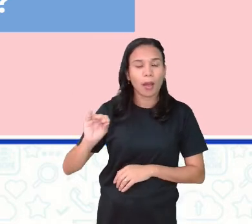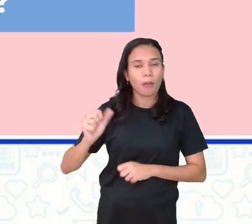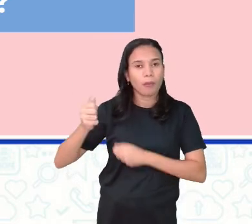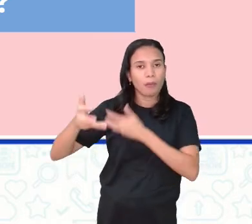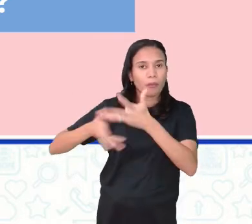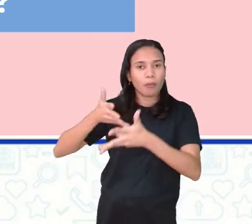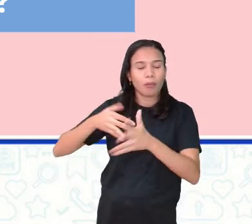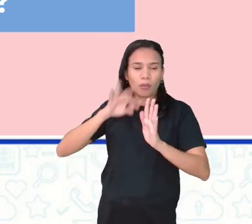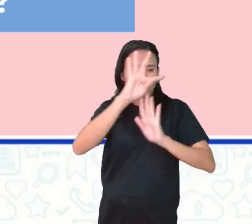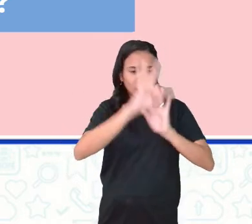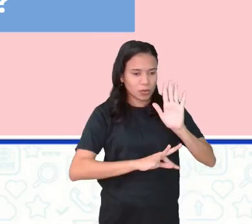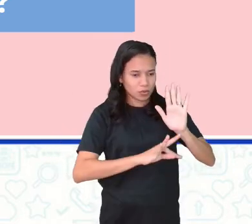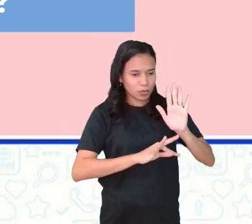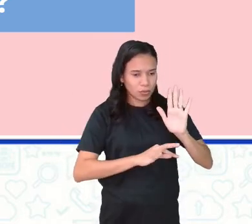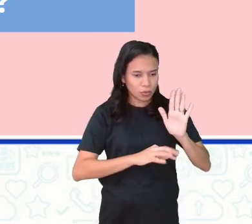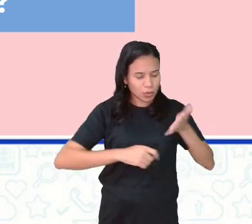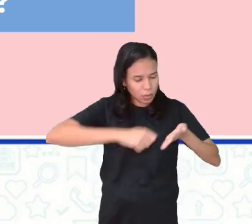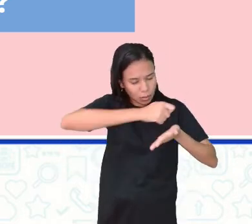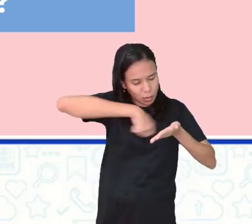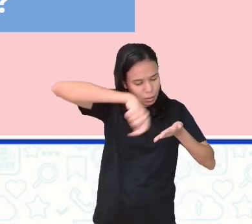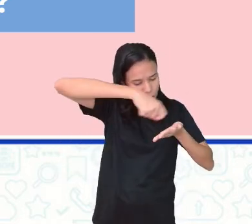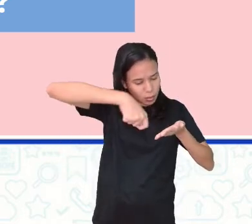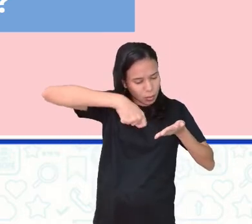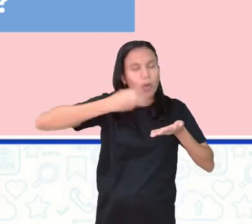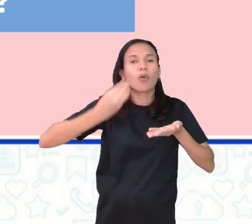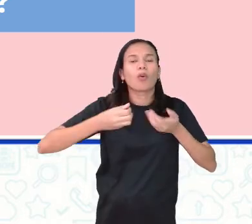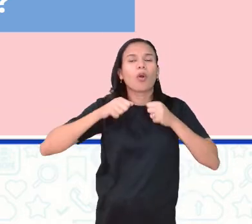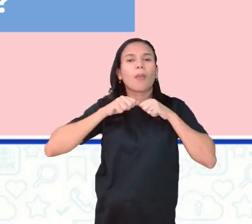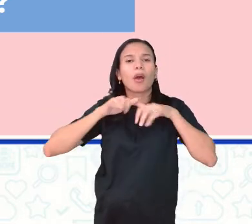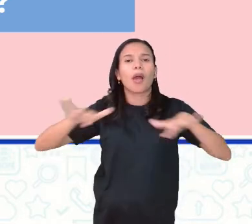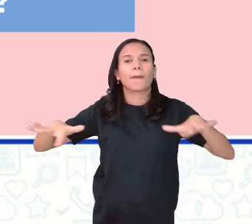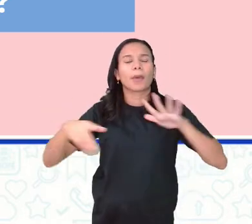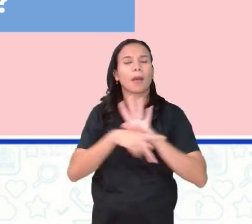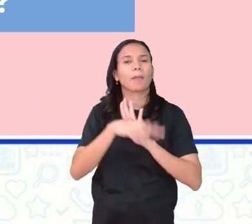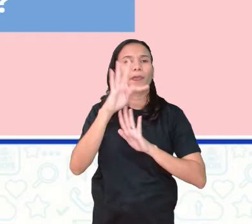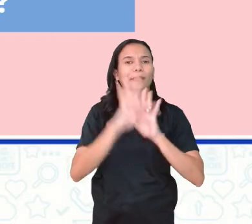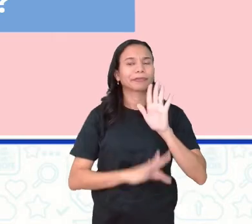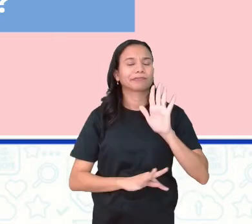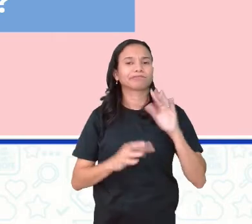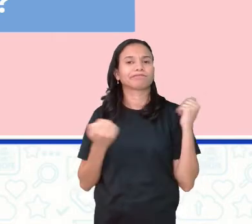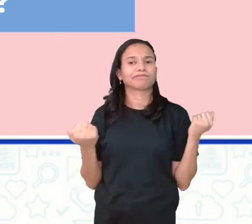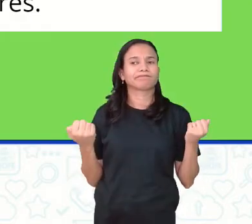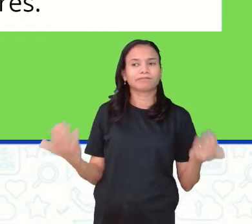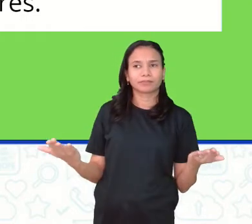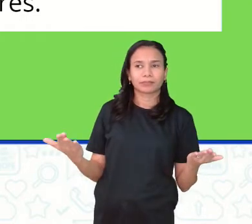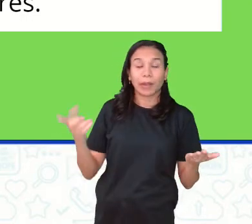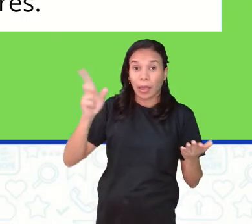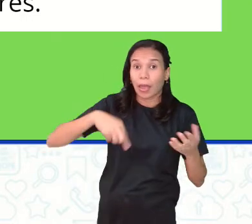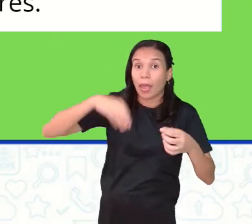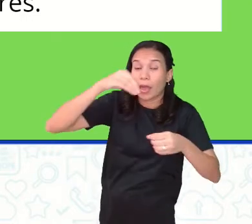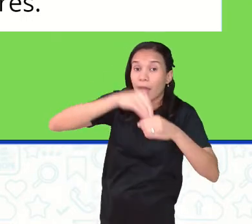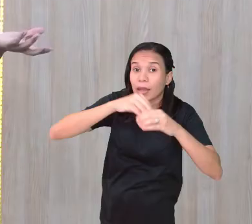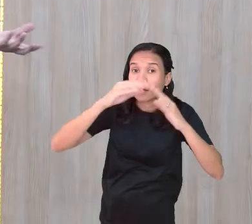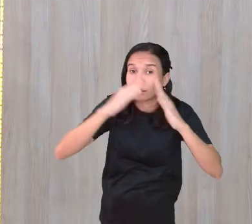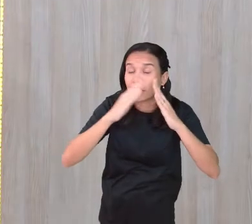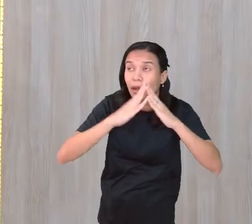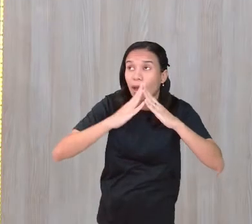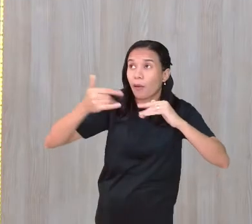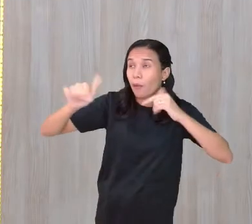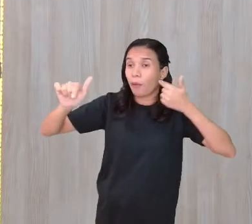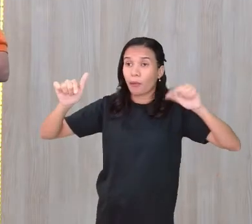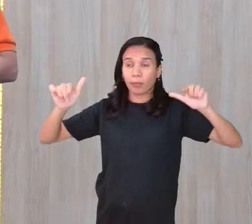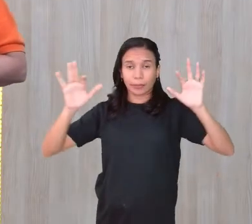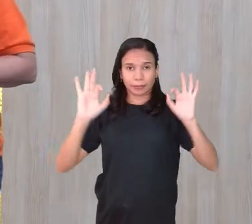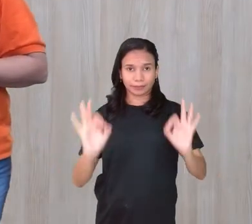e aí onde será a circulação do seu discurso, do seu texto? Dentro da sua casa, em outros